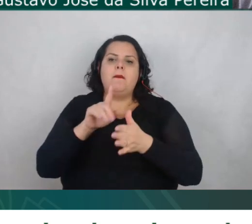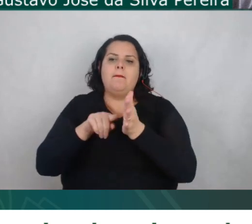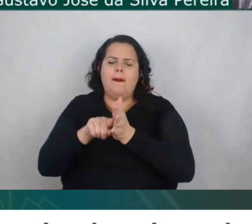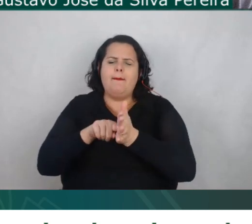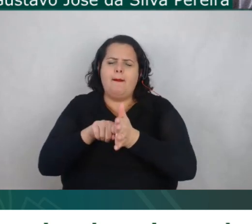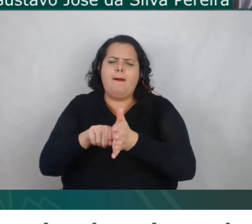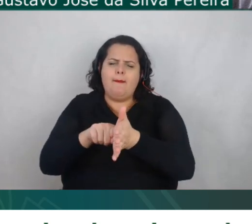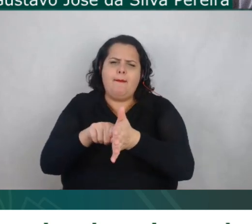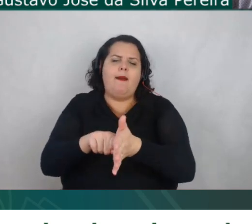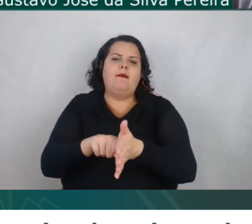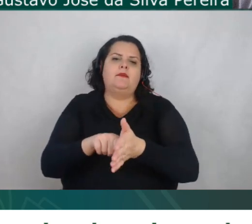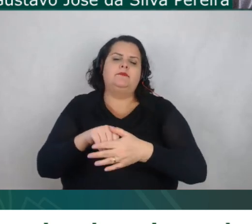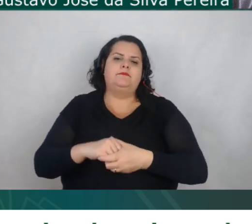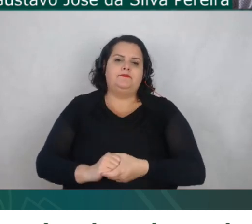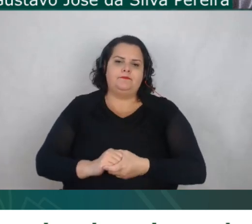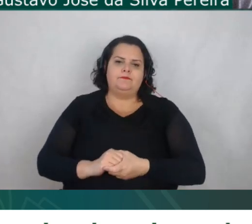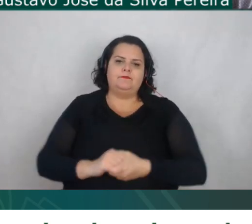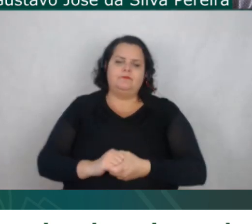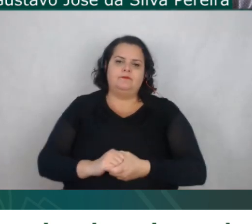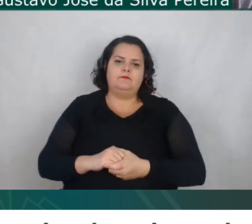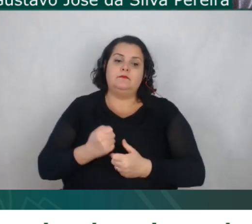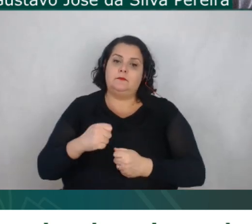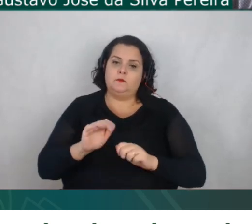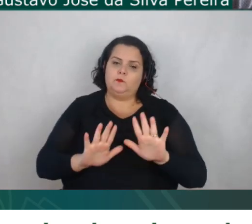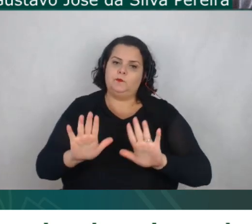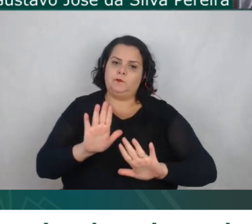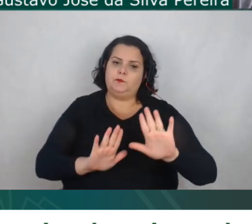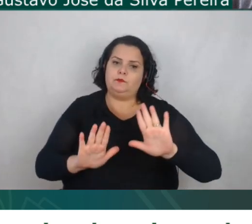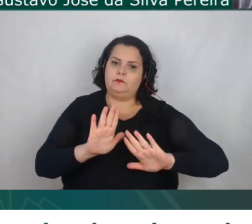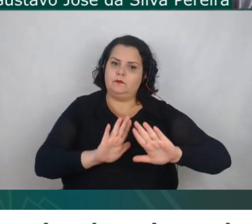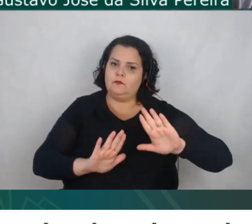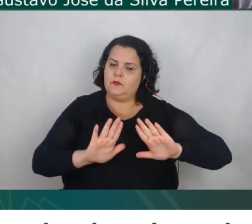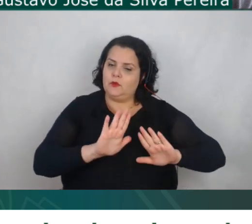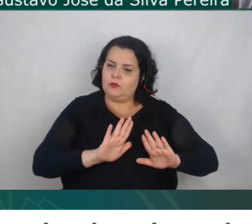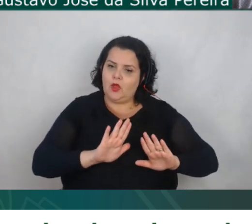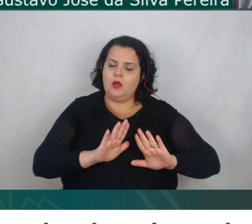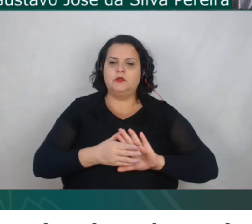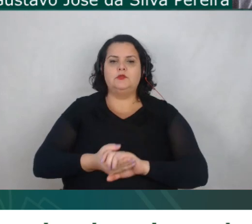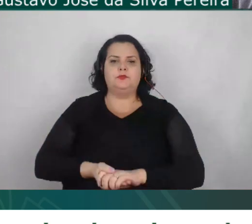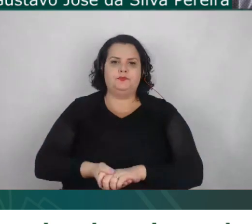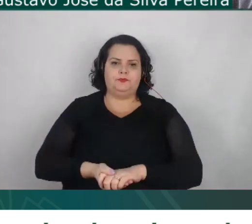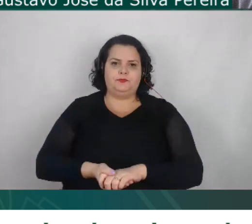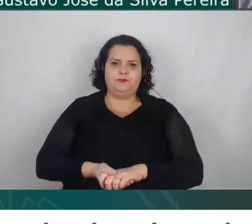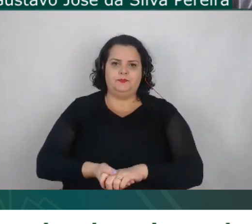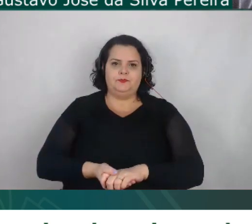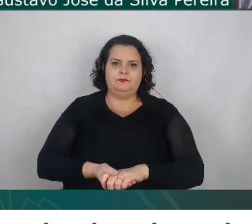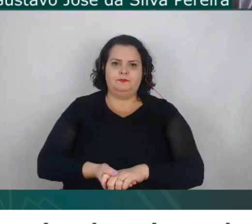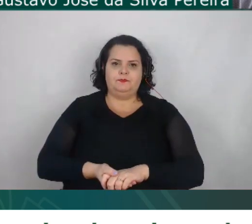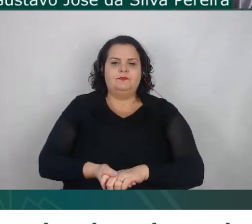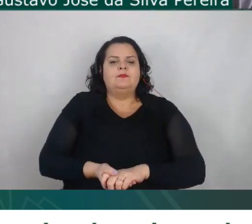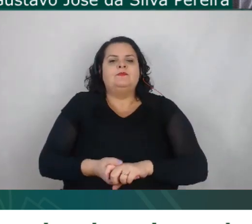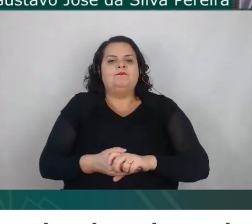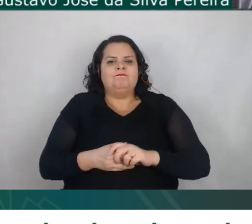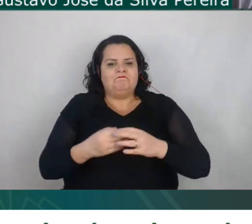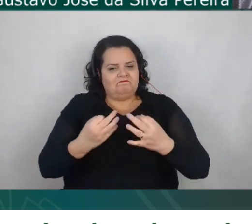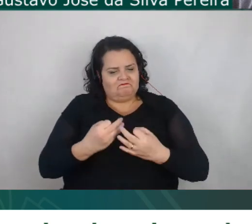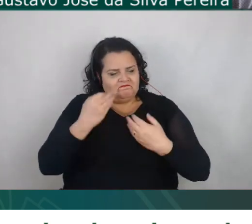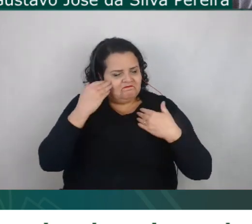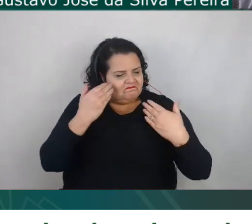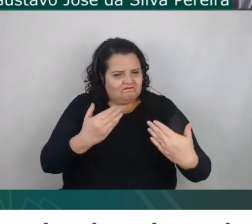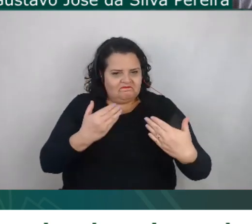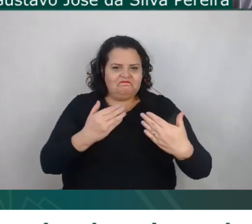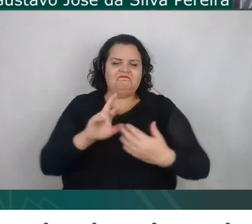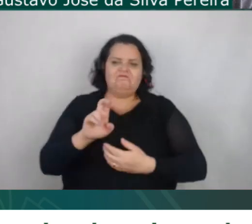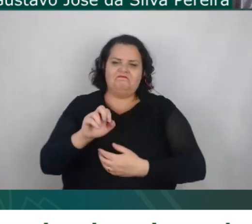pesquisando. Precisa tomar muito cuidado com certezas precoces, como diz o Mário. Tá. Obrigado. Ótimo. Muito obrigada,